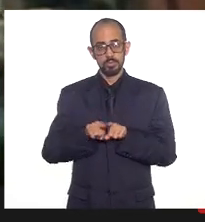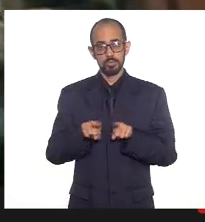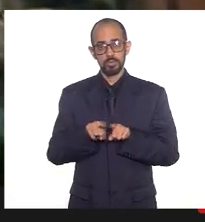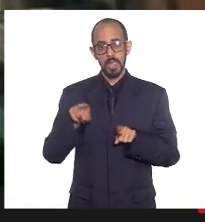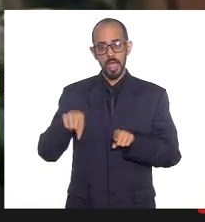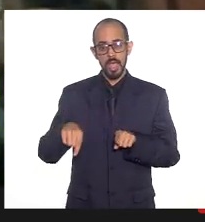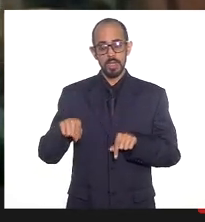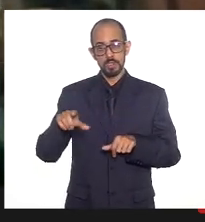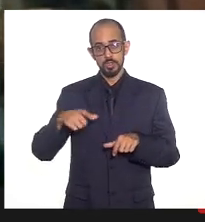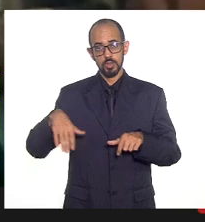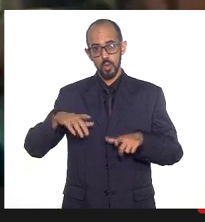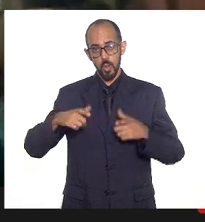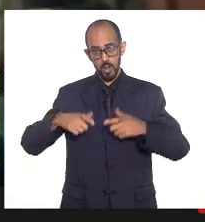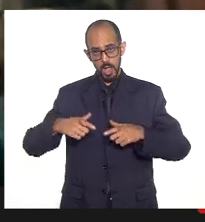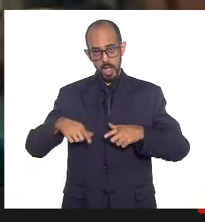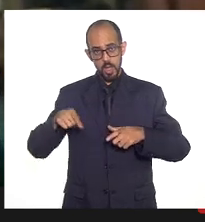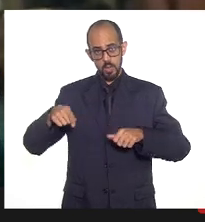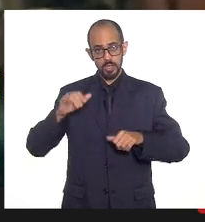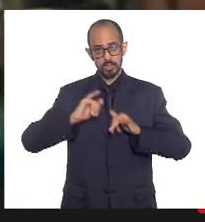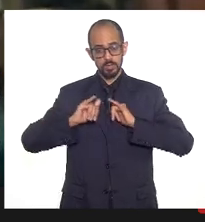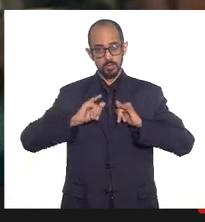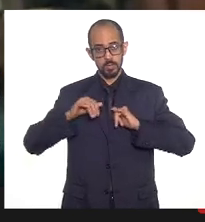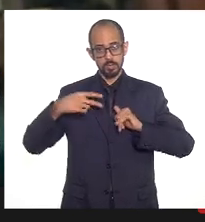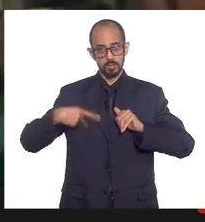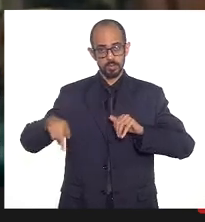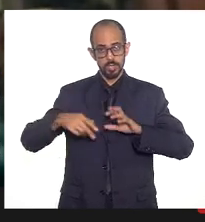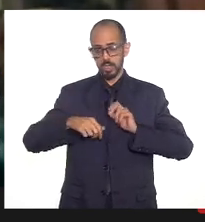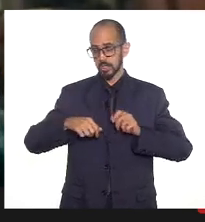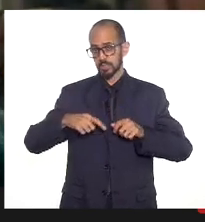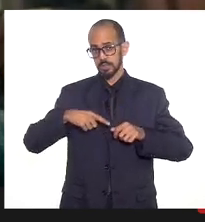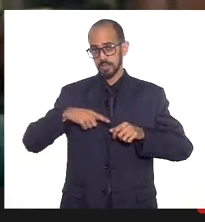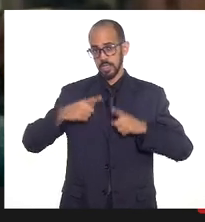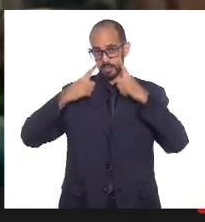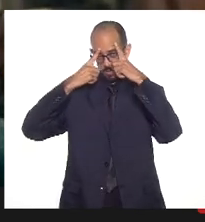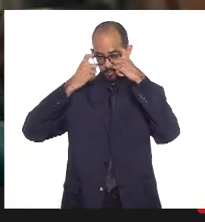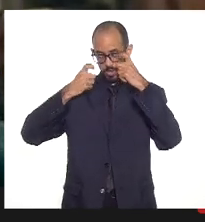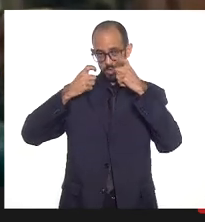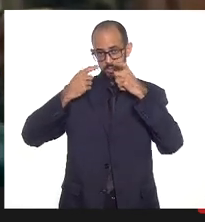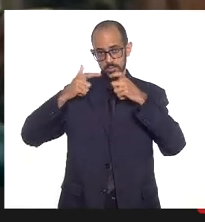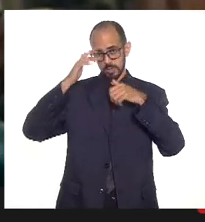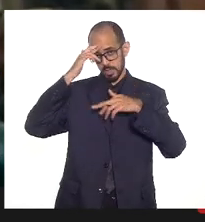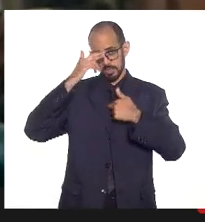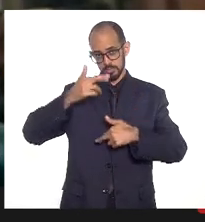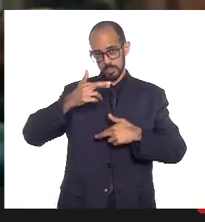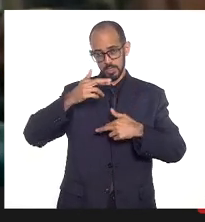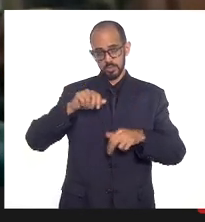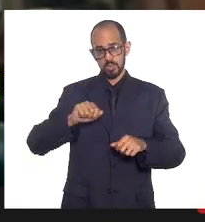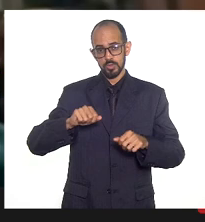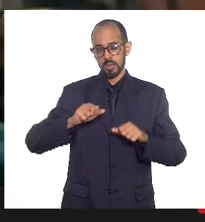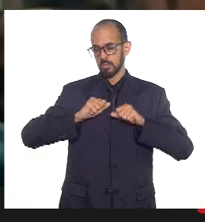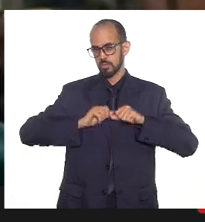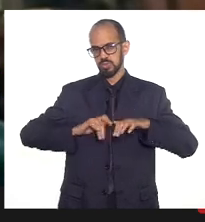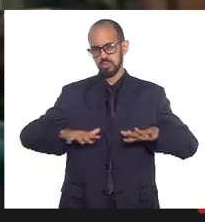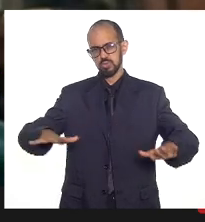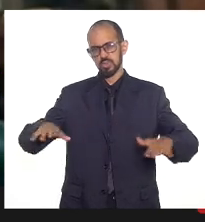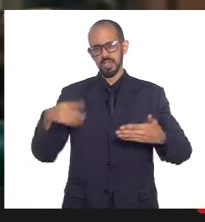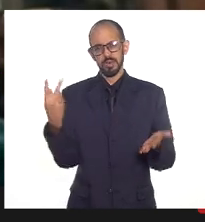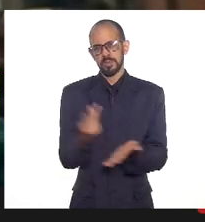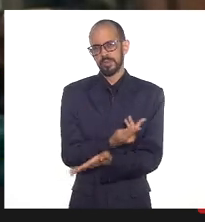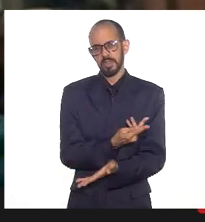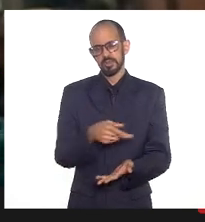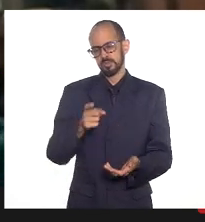direito à privacidade e os seus dados pessoais são violados e desrespeitados. Não precisamos nem falar dos mega vazamentos de dados que